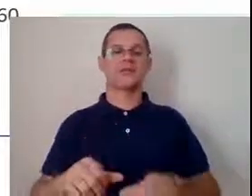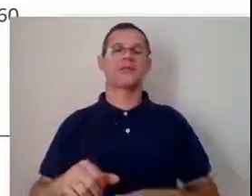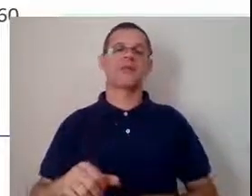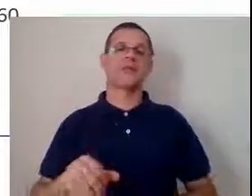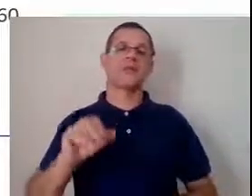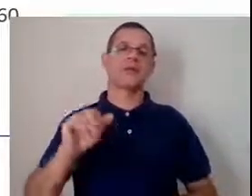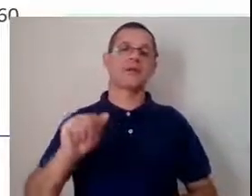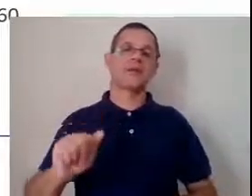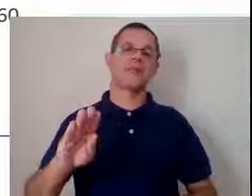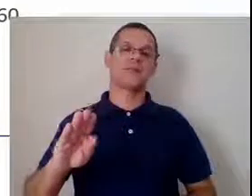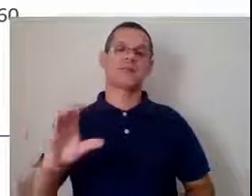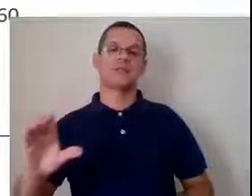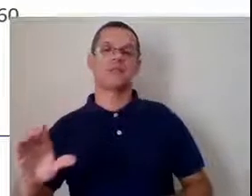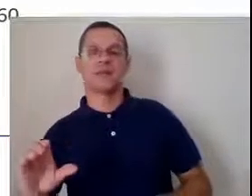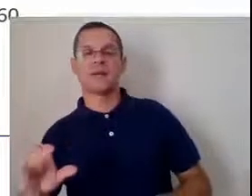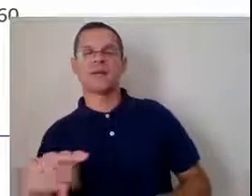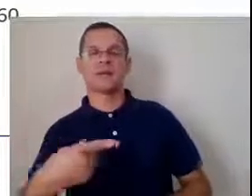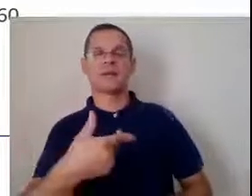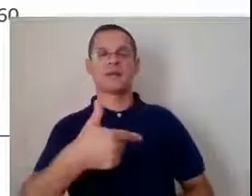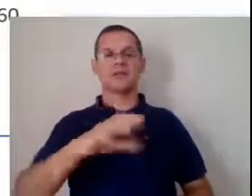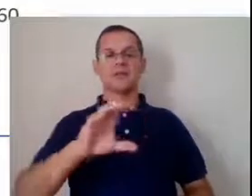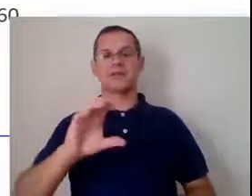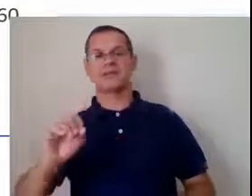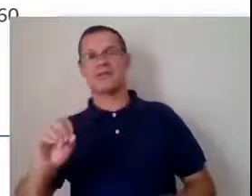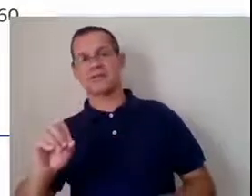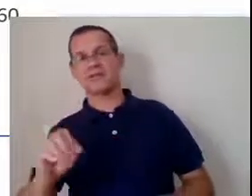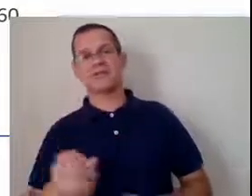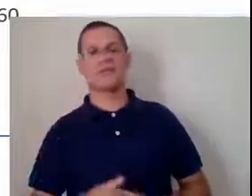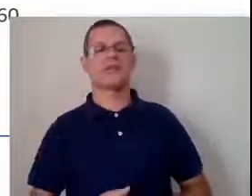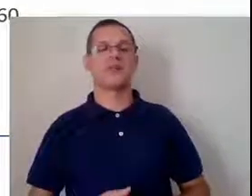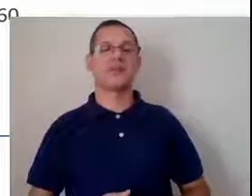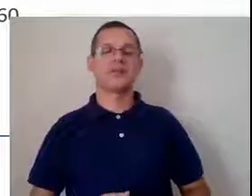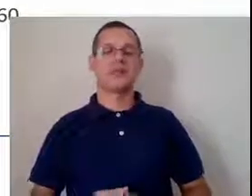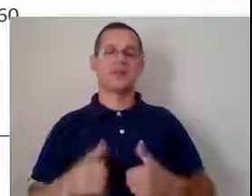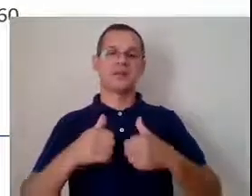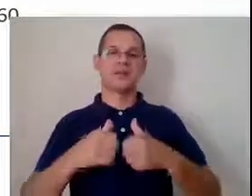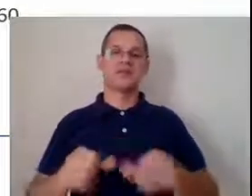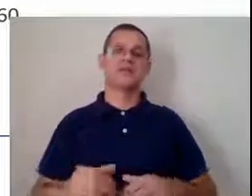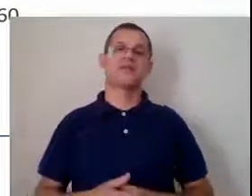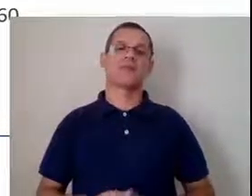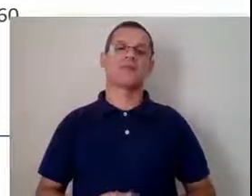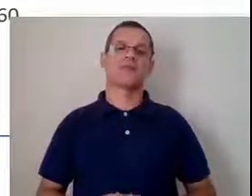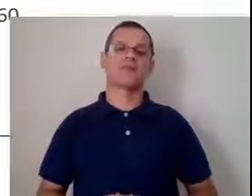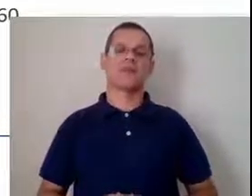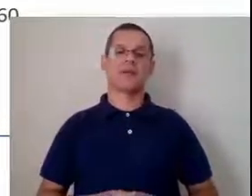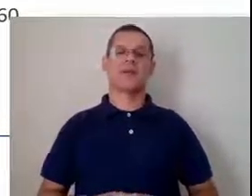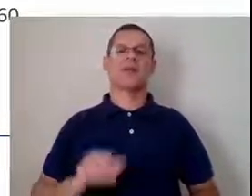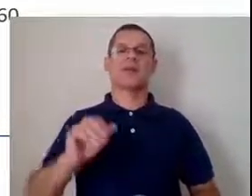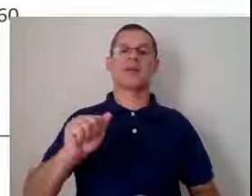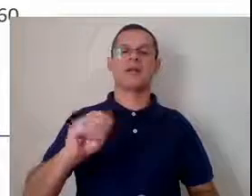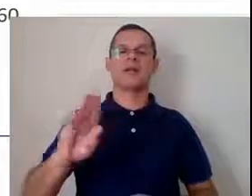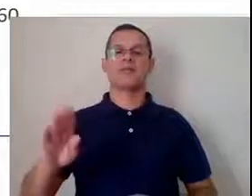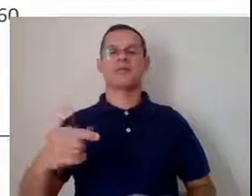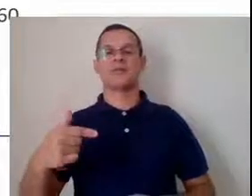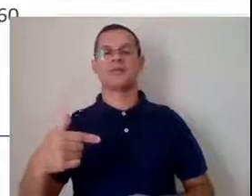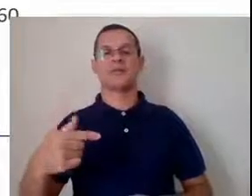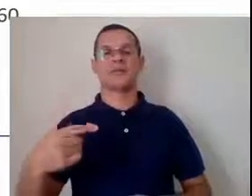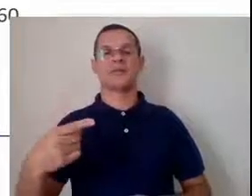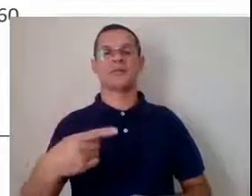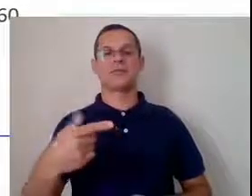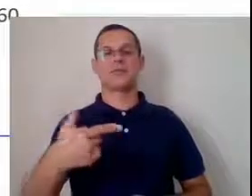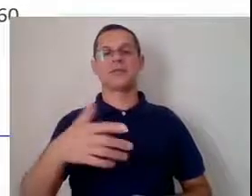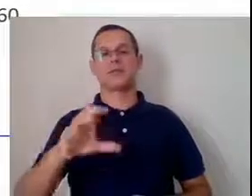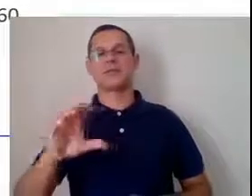pertencentes a B e C, menos os 20 pertencentes a e B, menos os